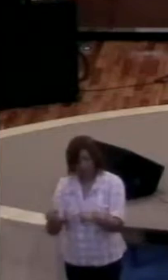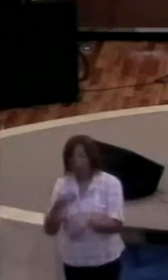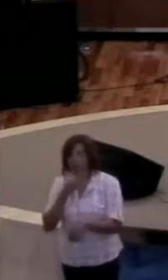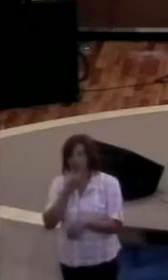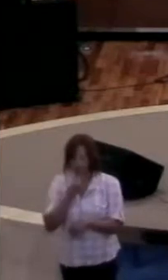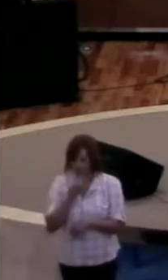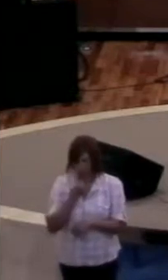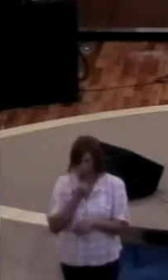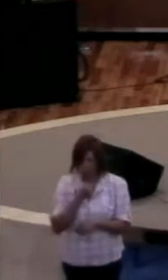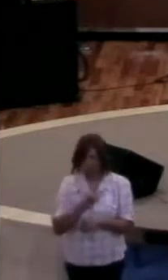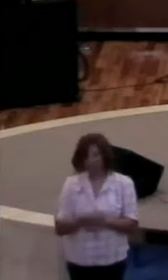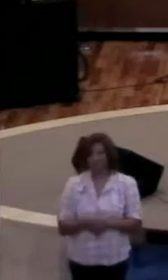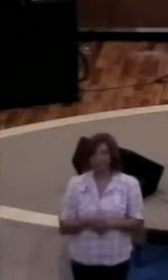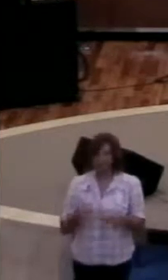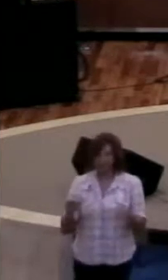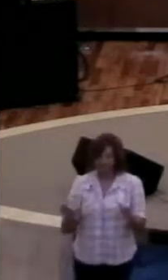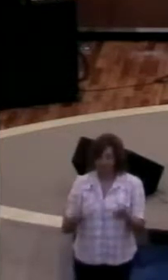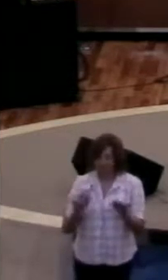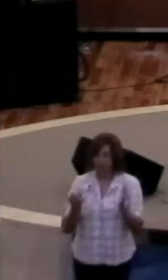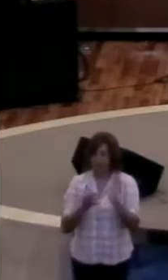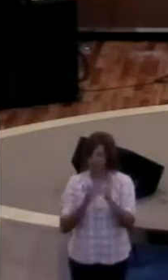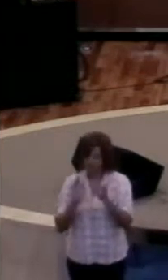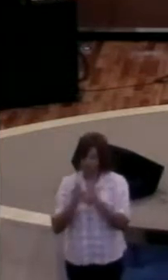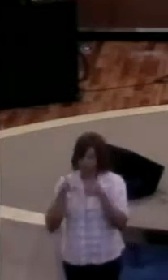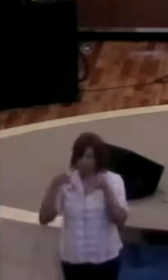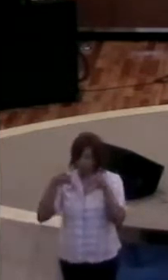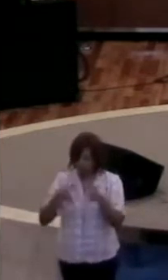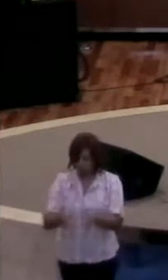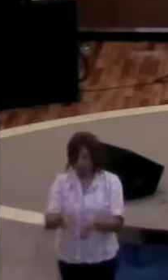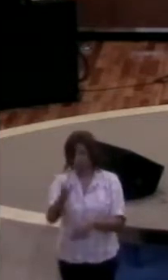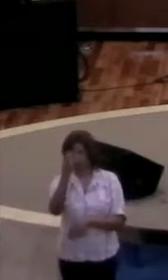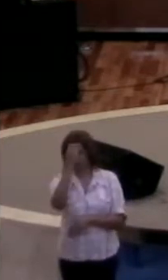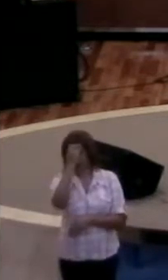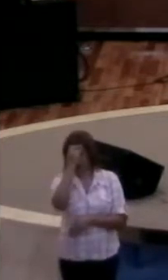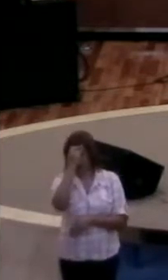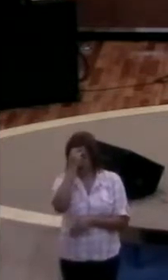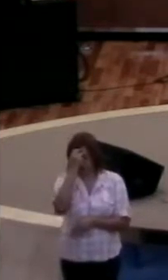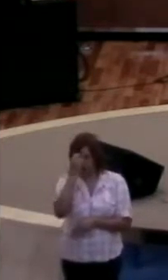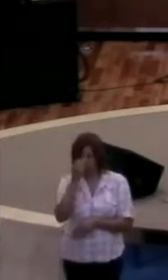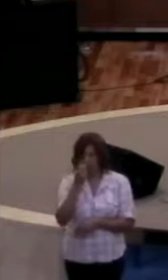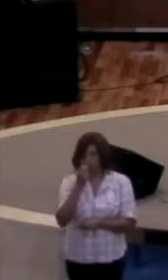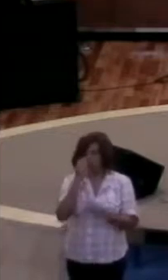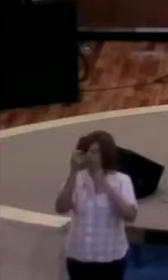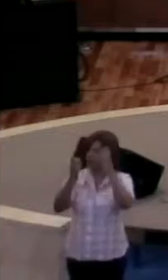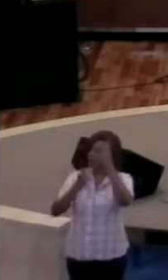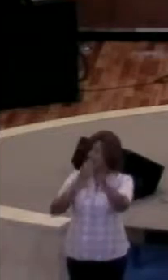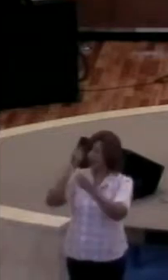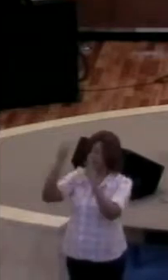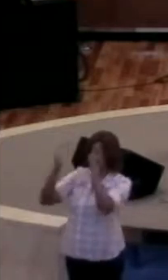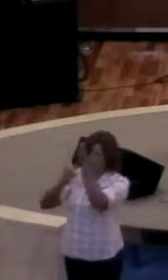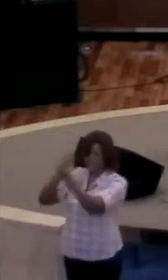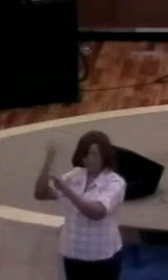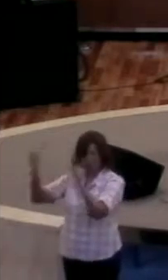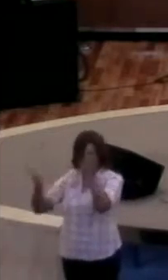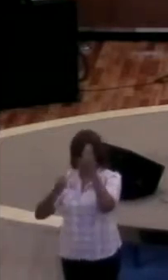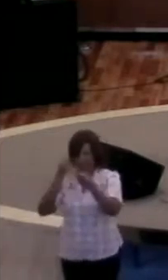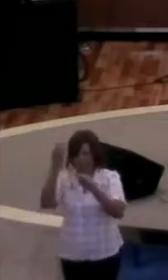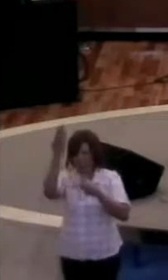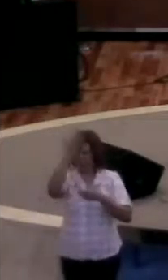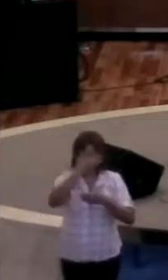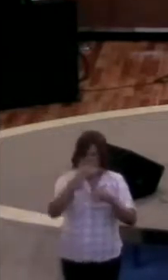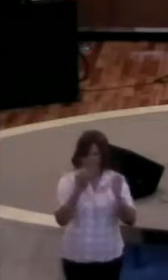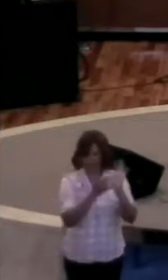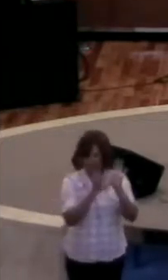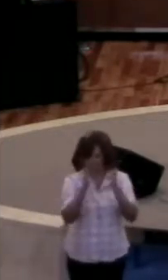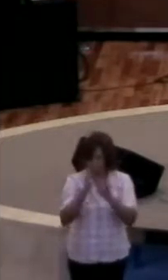Egito, Jesus foi recebido com um grande clamor religioso. Esse mito é totalmente errôneo,